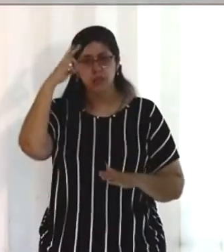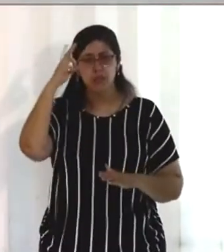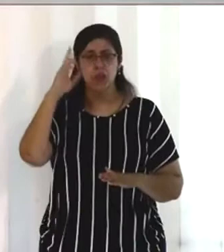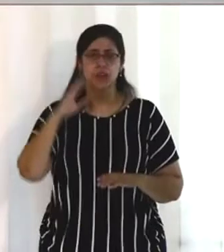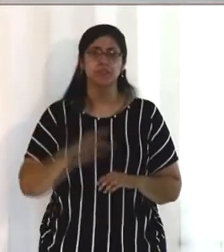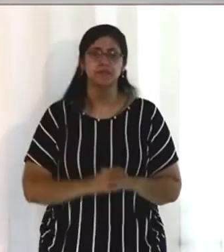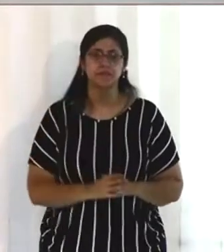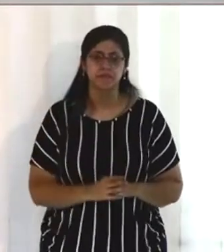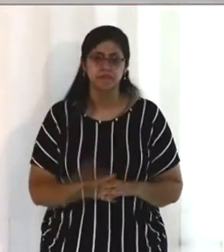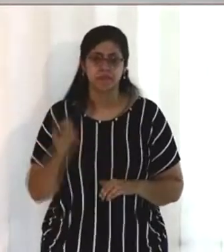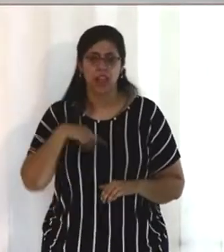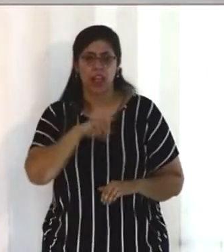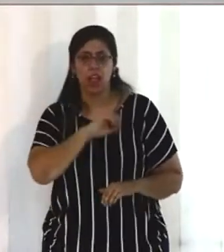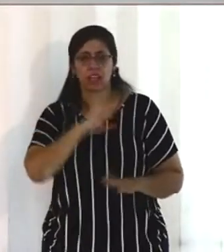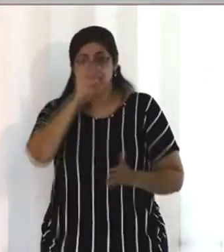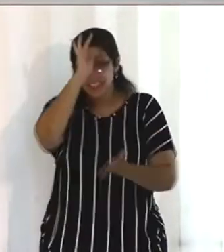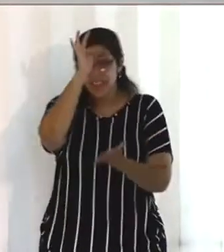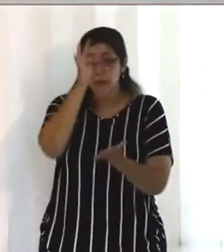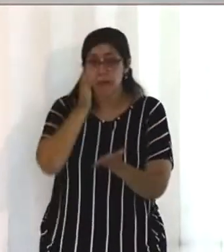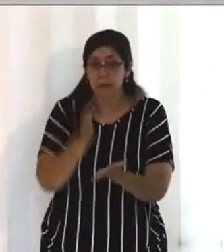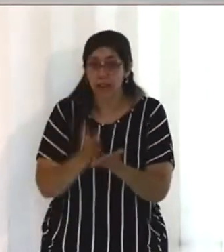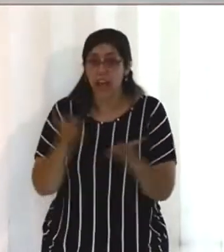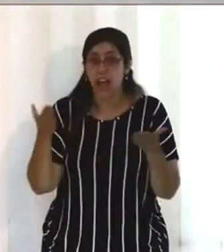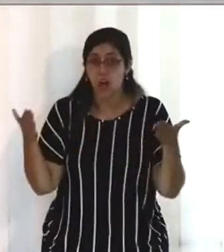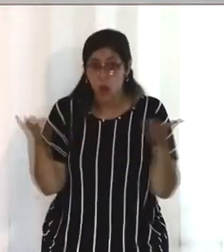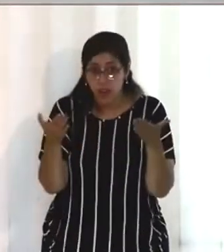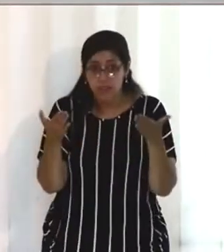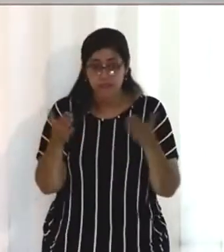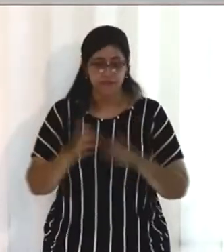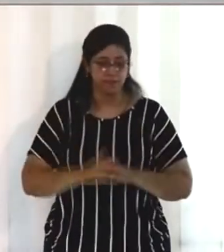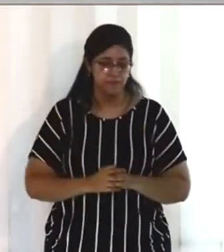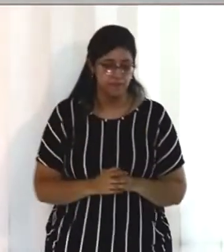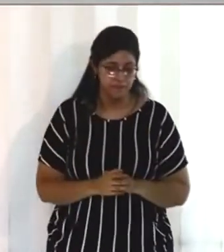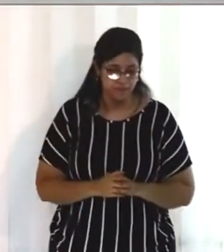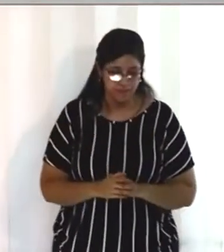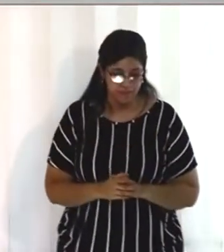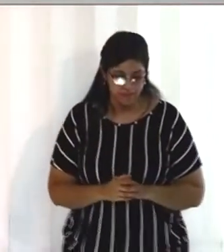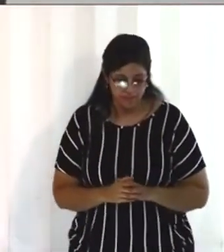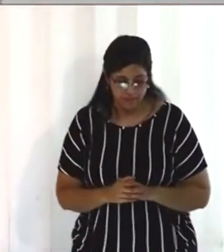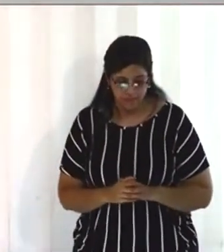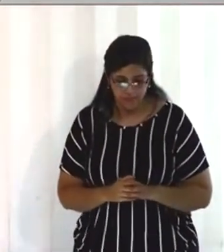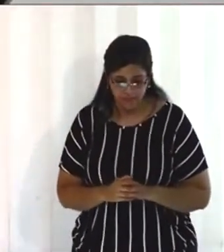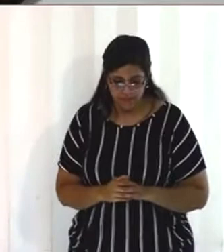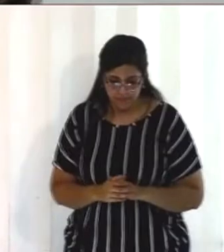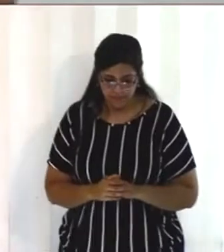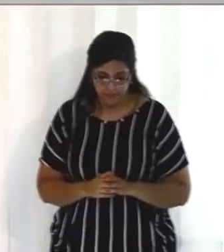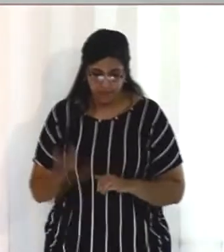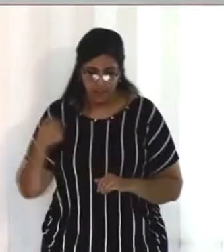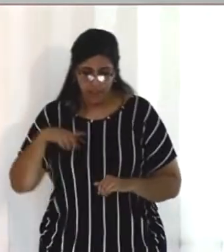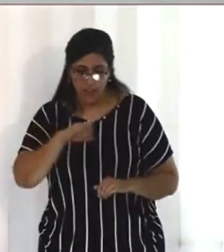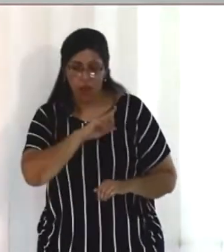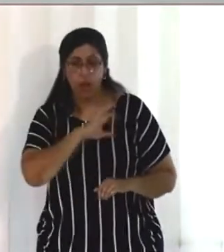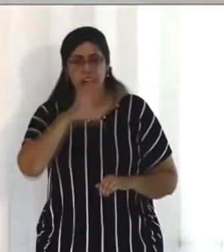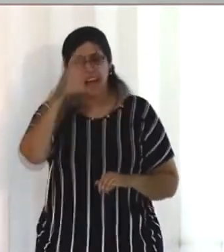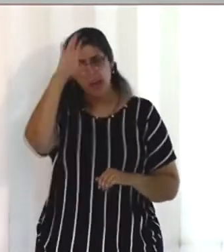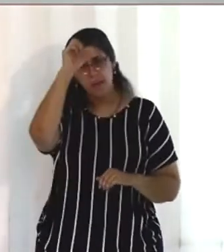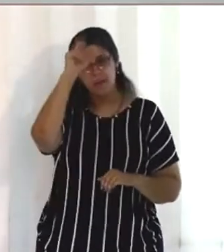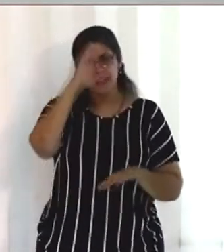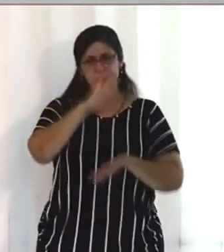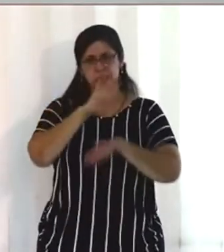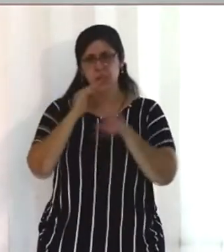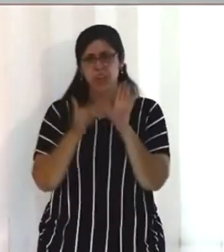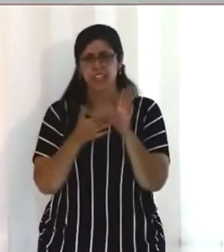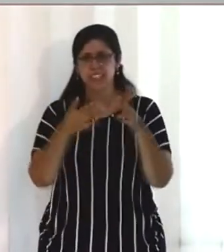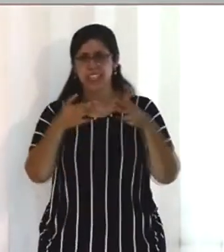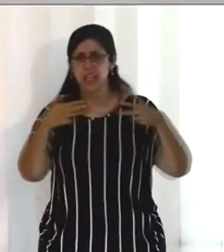fé, para a nossa fé agora? Será que nós aprendemos com as coisas que estão ao nosso redor?